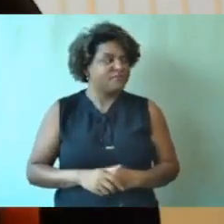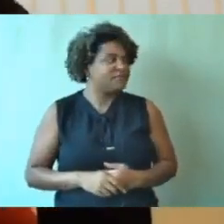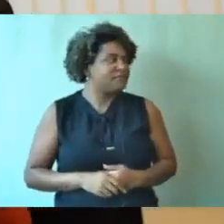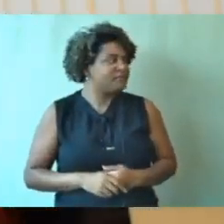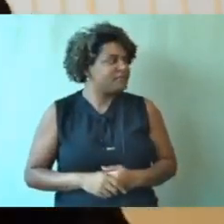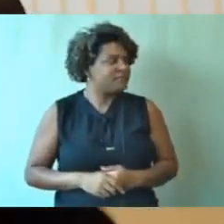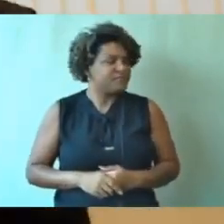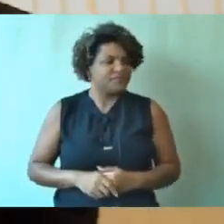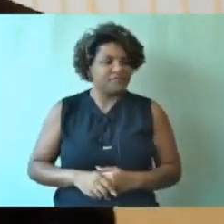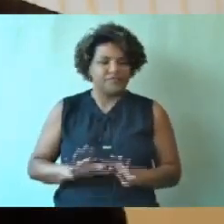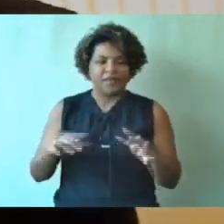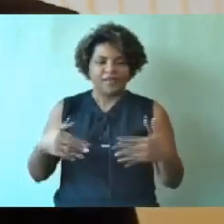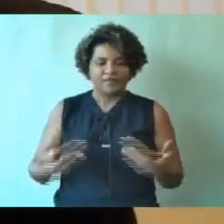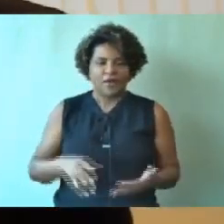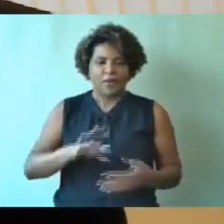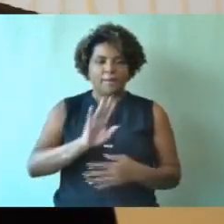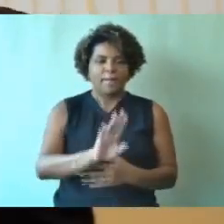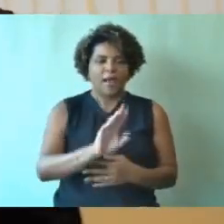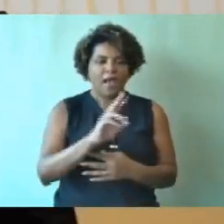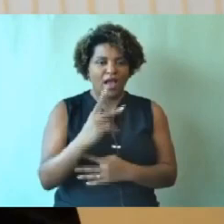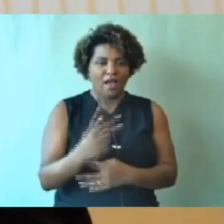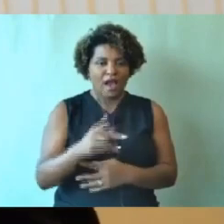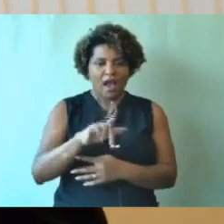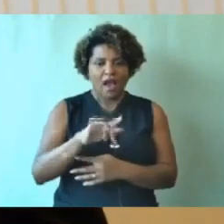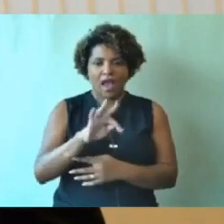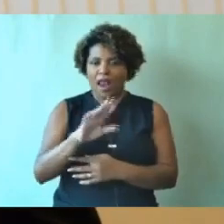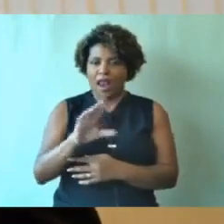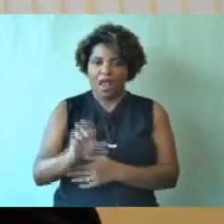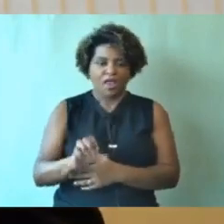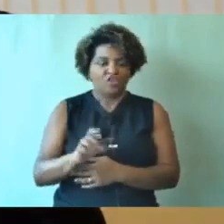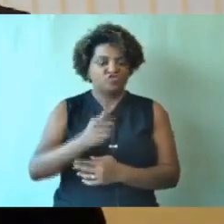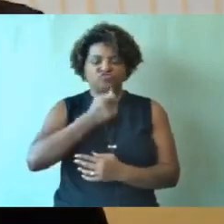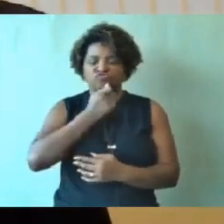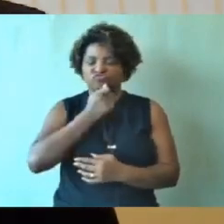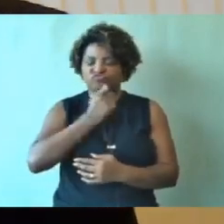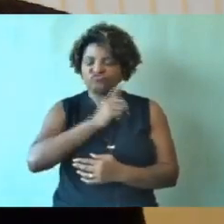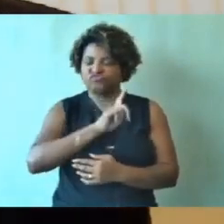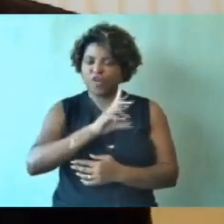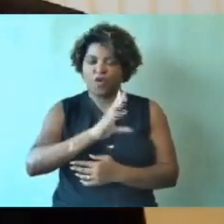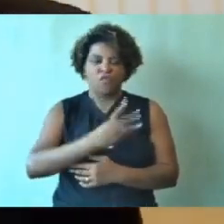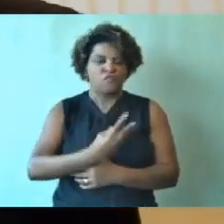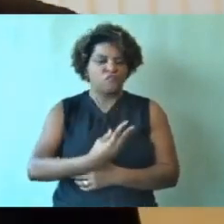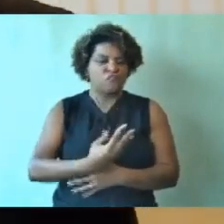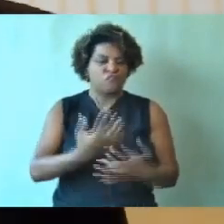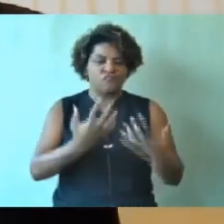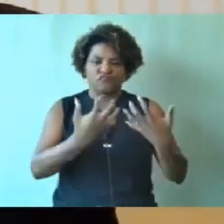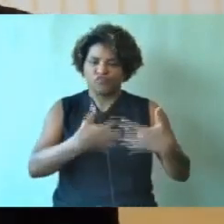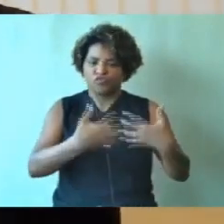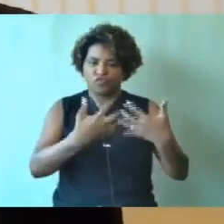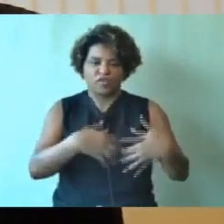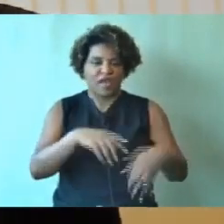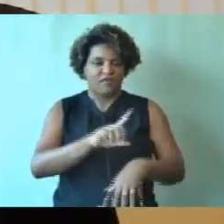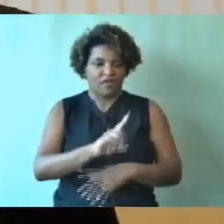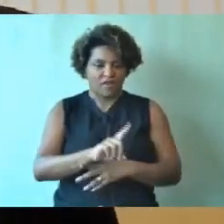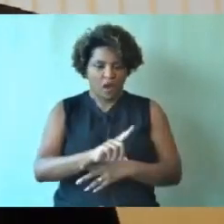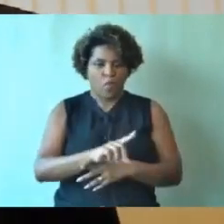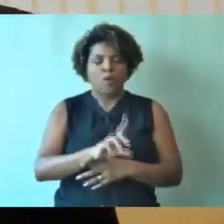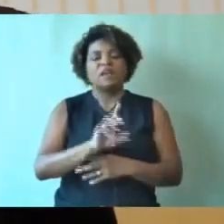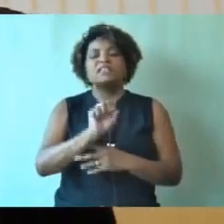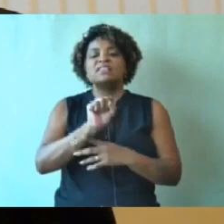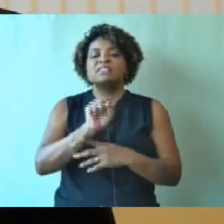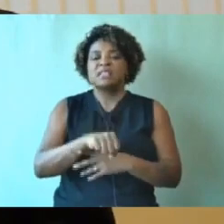a aviação BH Leste ainda não operava, né? Quem operava era a aviação Torres, tá certo? Quando